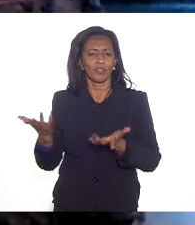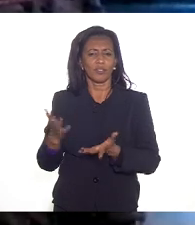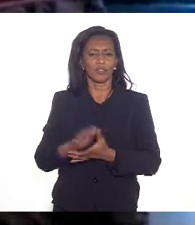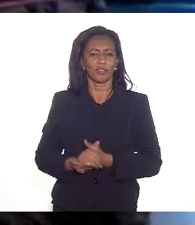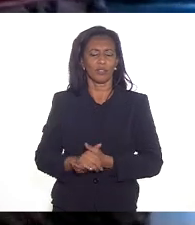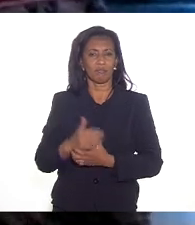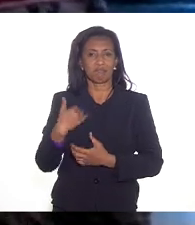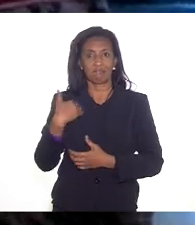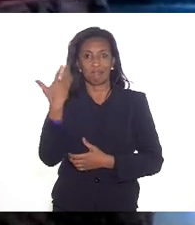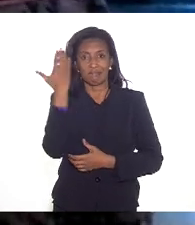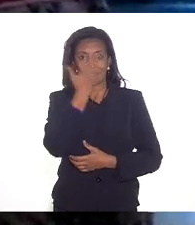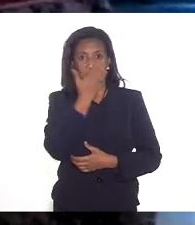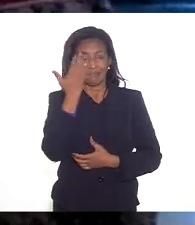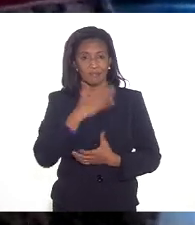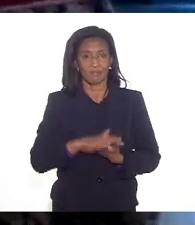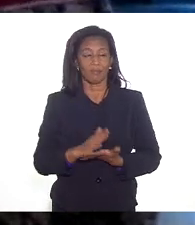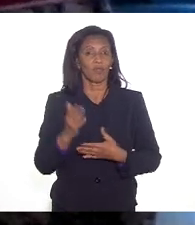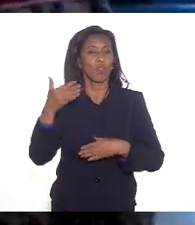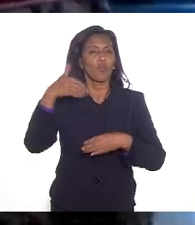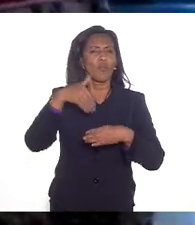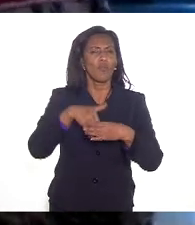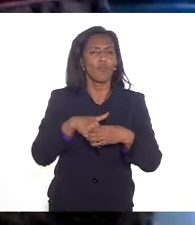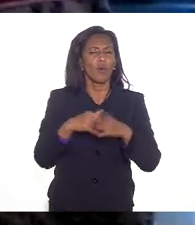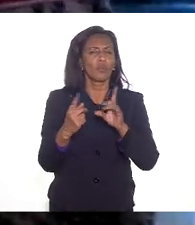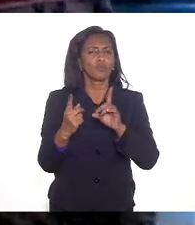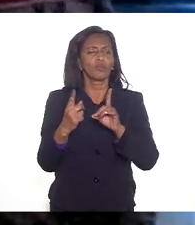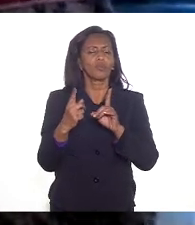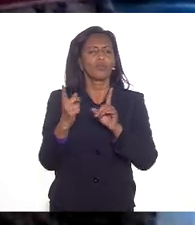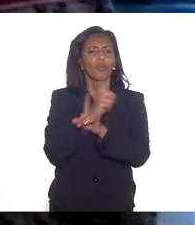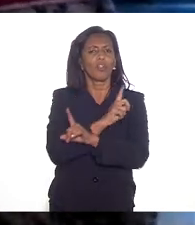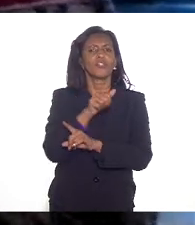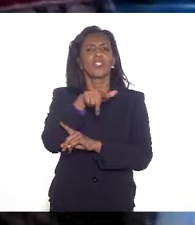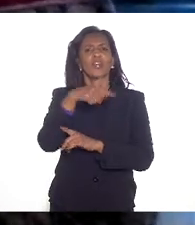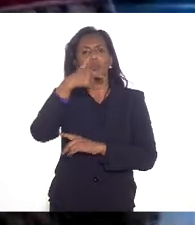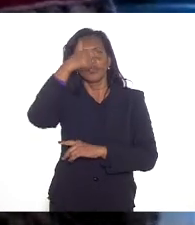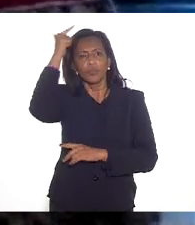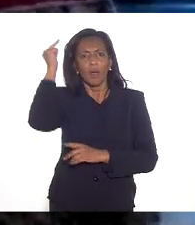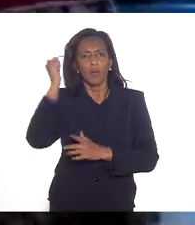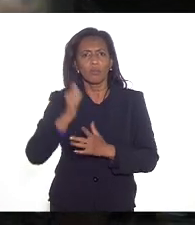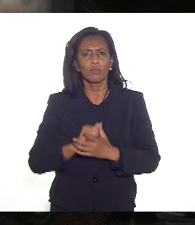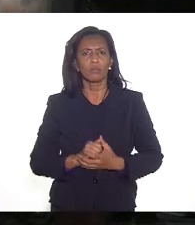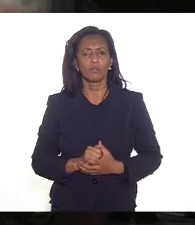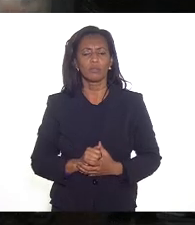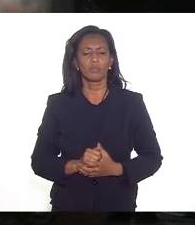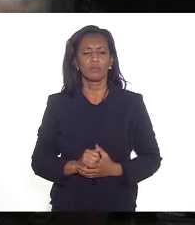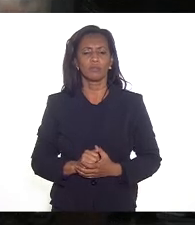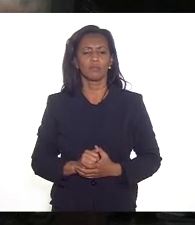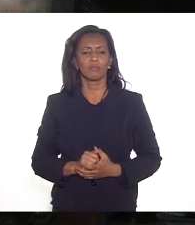não prestei atenção o fato de pertencer de dentro do deputado de Paulo